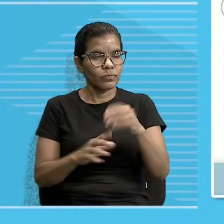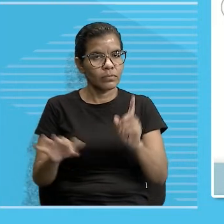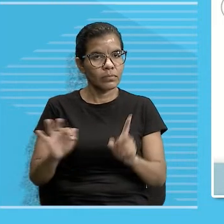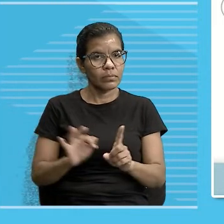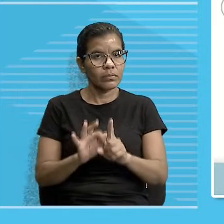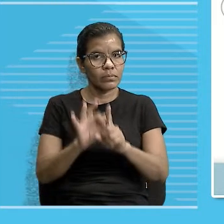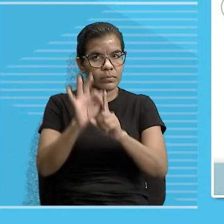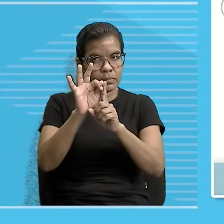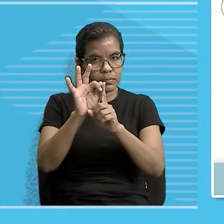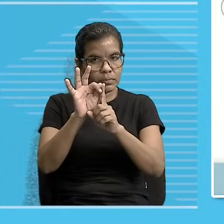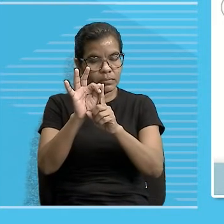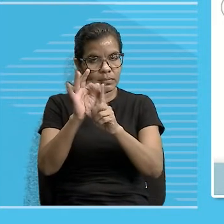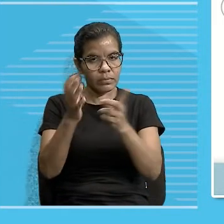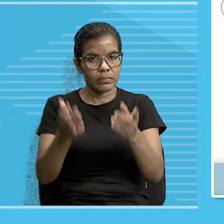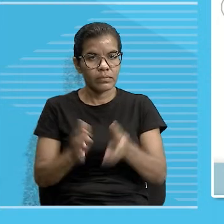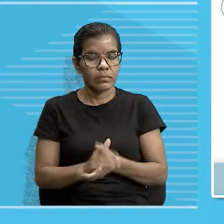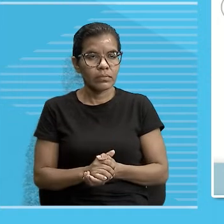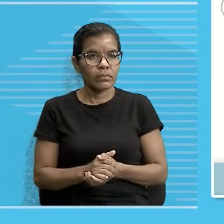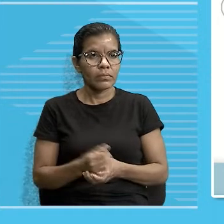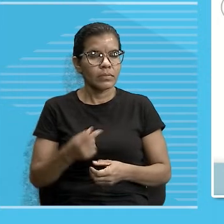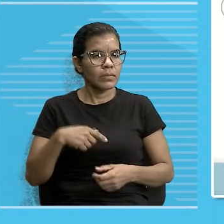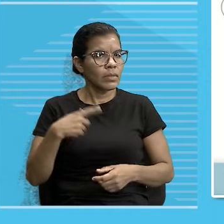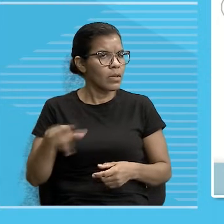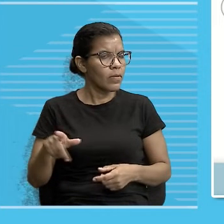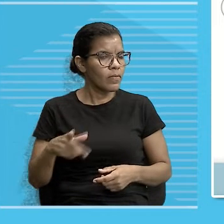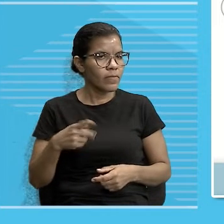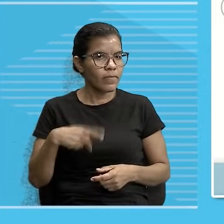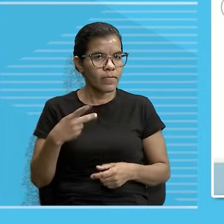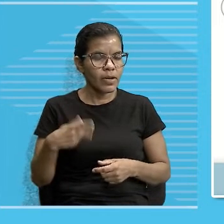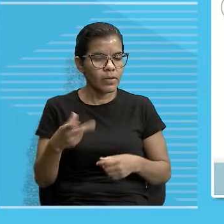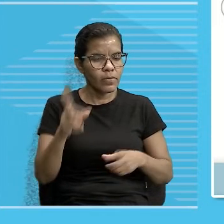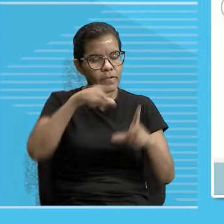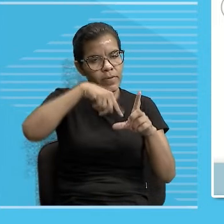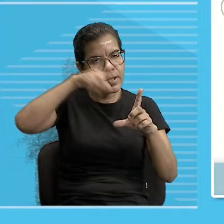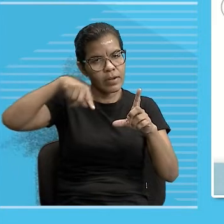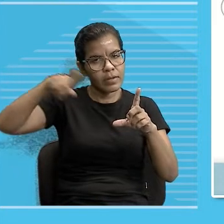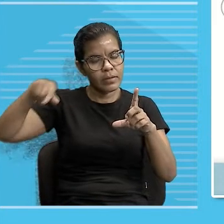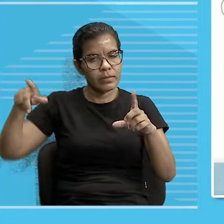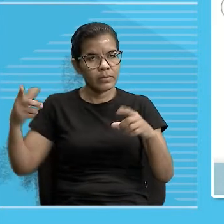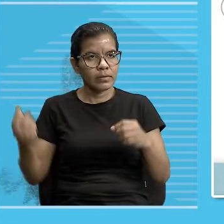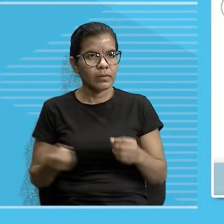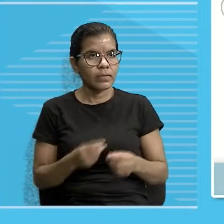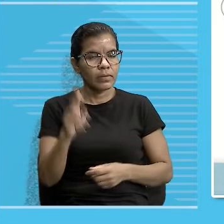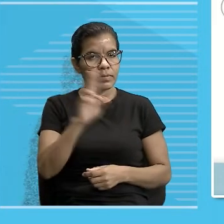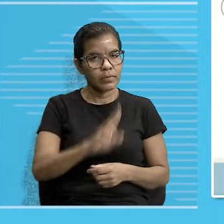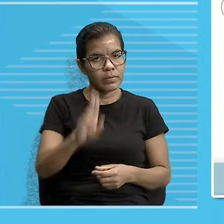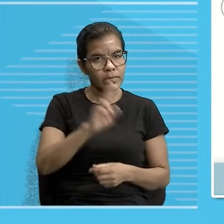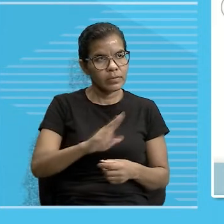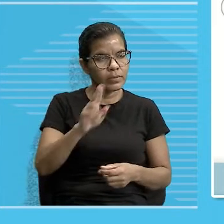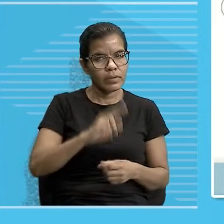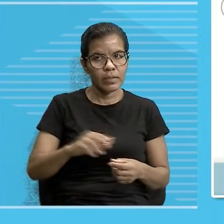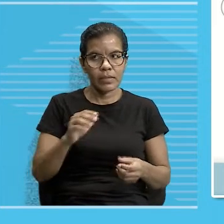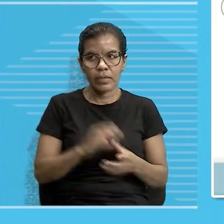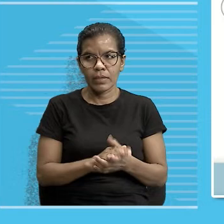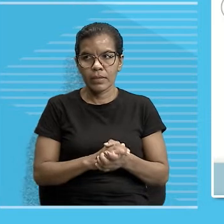temperatura, ele não falou em variação. Então, nós vamos usar essa